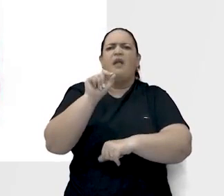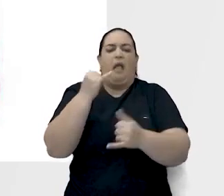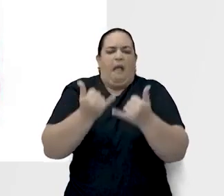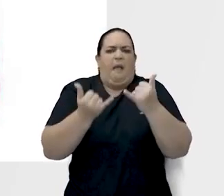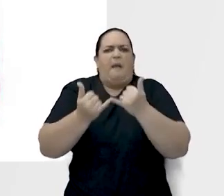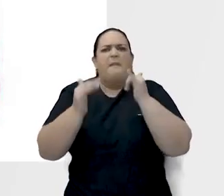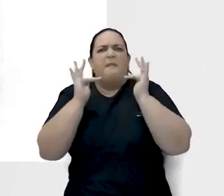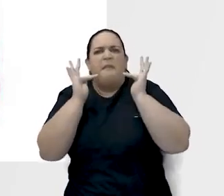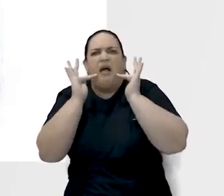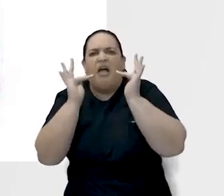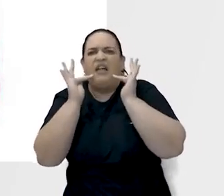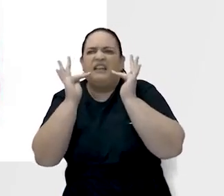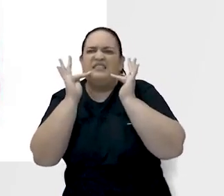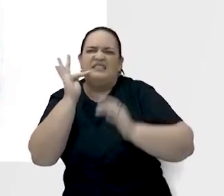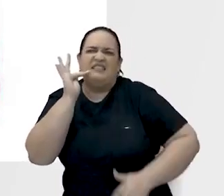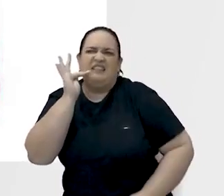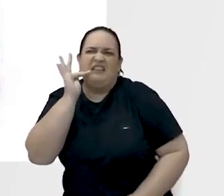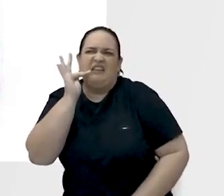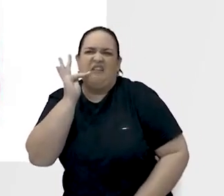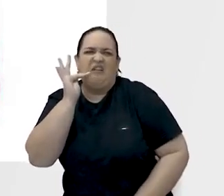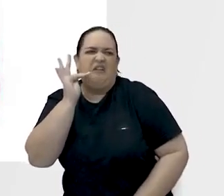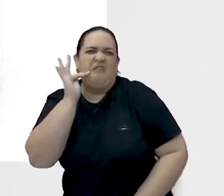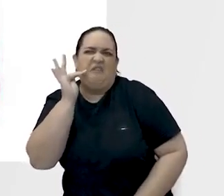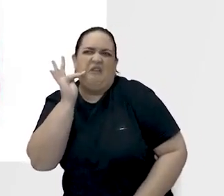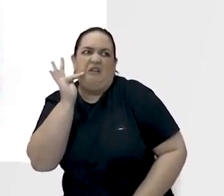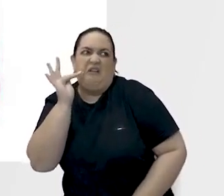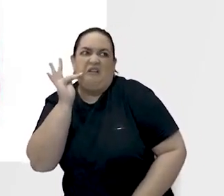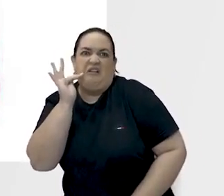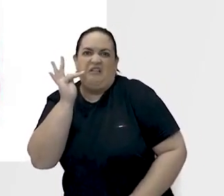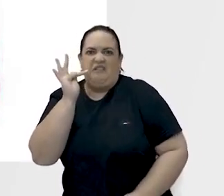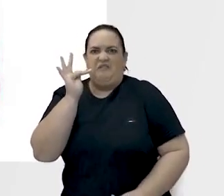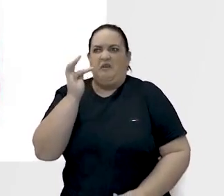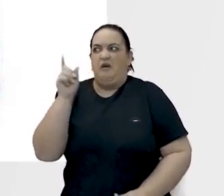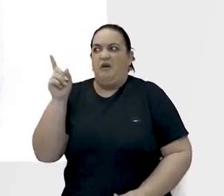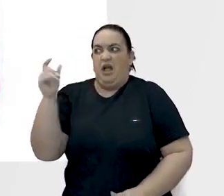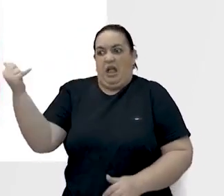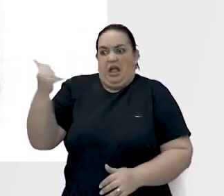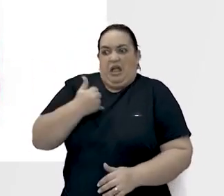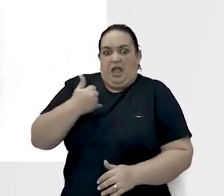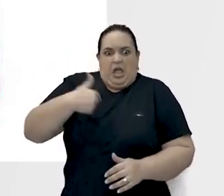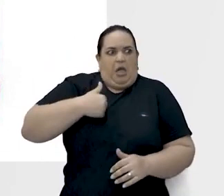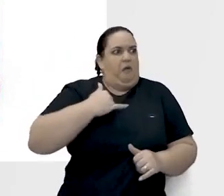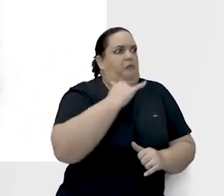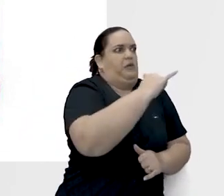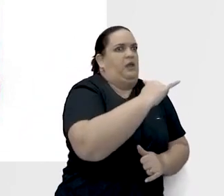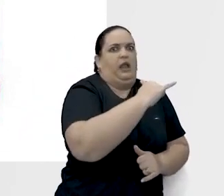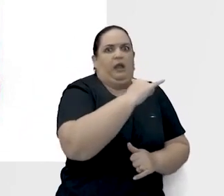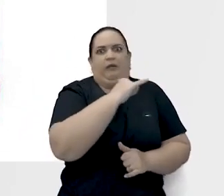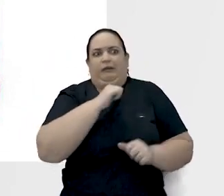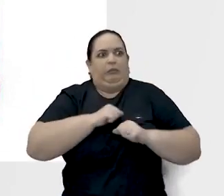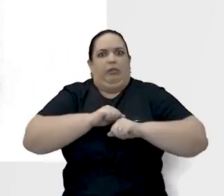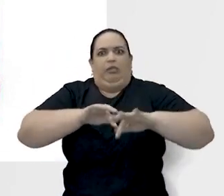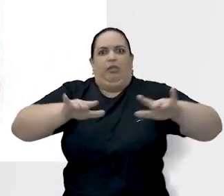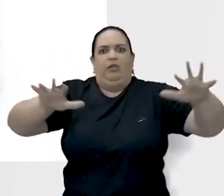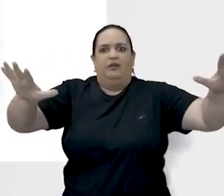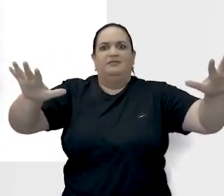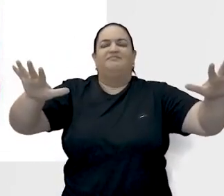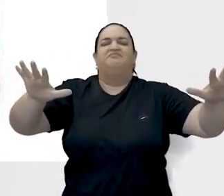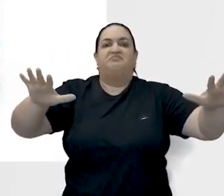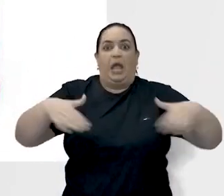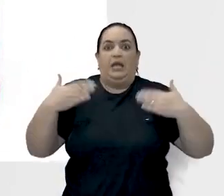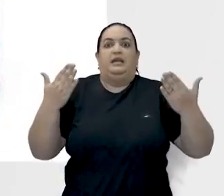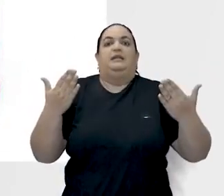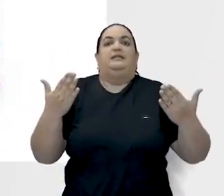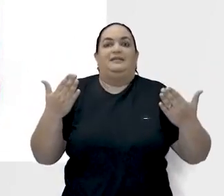que se espalha, se esbarra pelo seu bairro. E quanto mais impressionante,